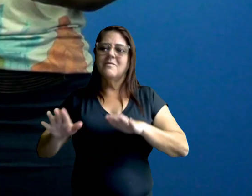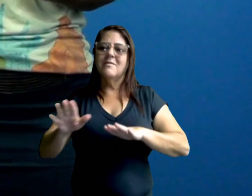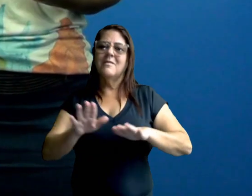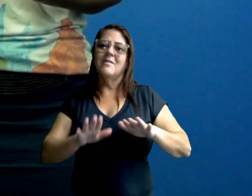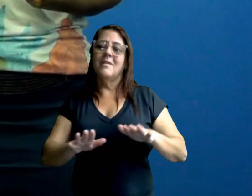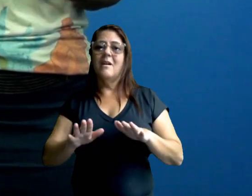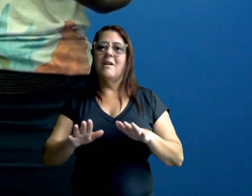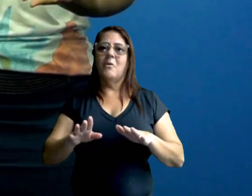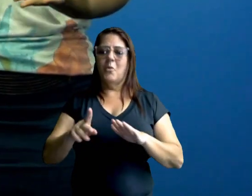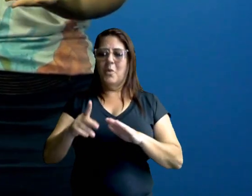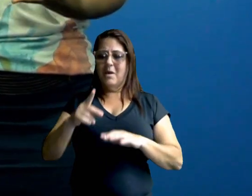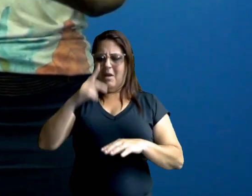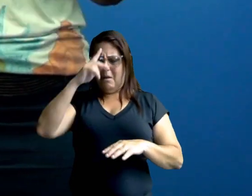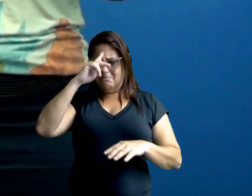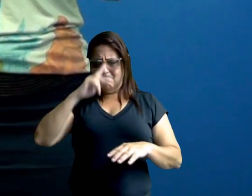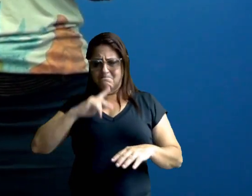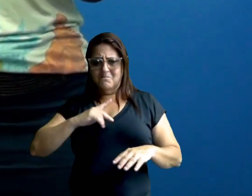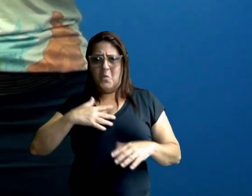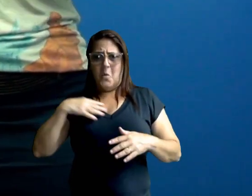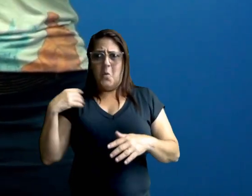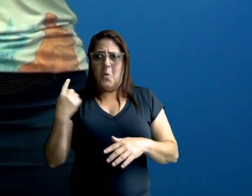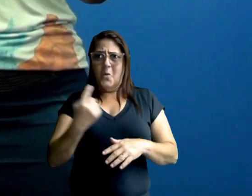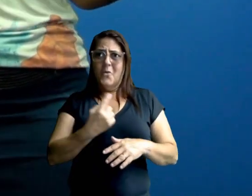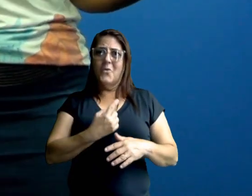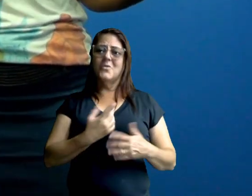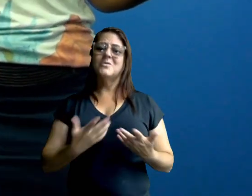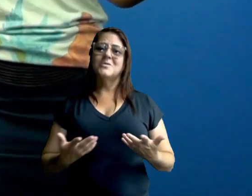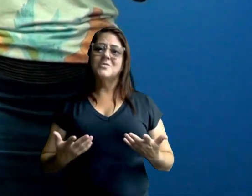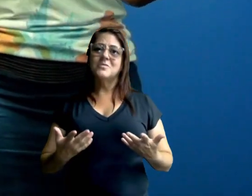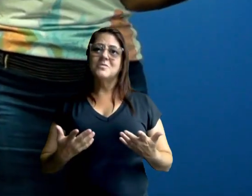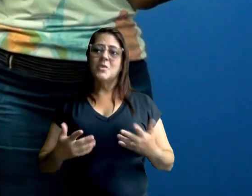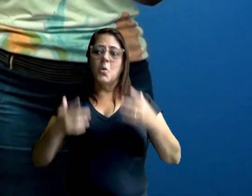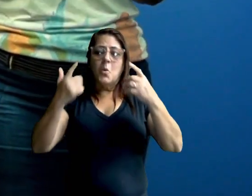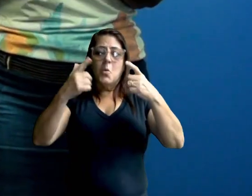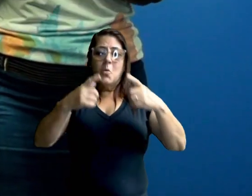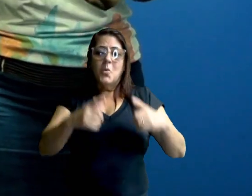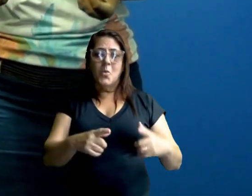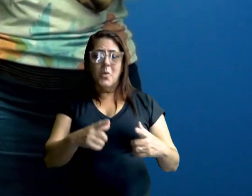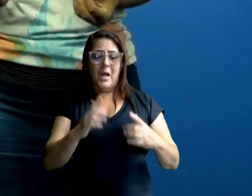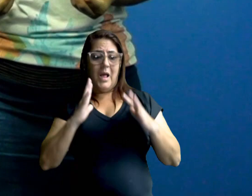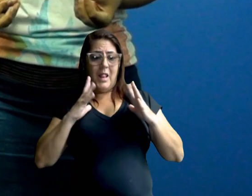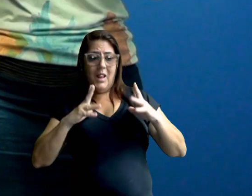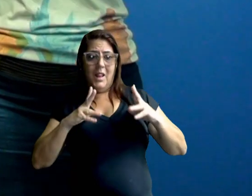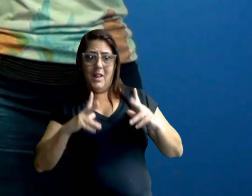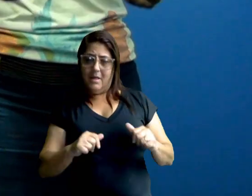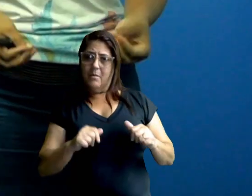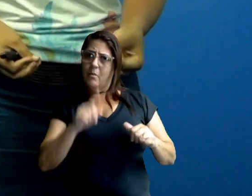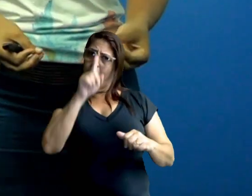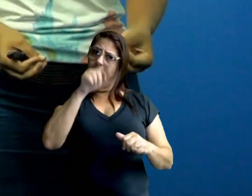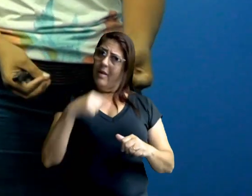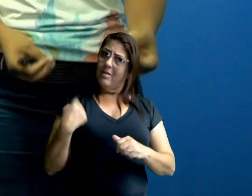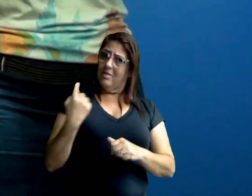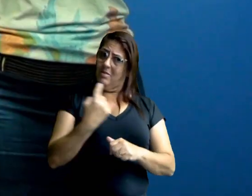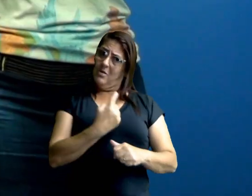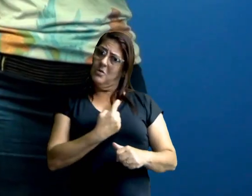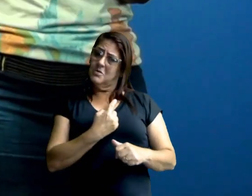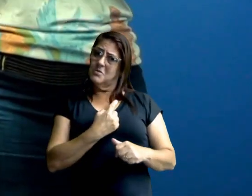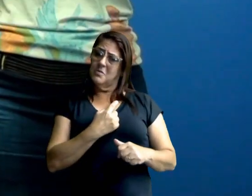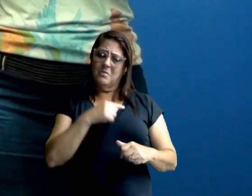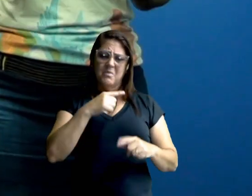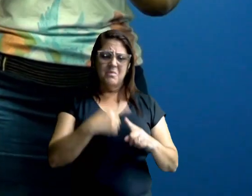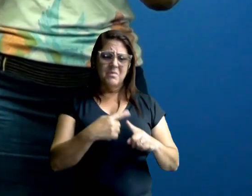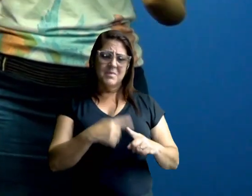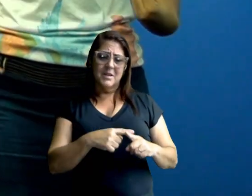é nosso. Isso mesmo, pessoal. O meio ambiente é nosso. Se nós não cuidarmos do meio ambiente, nós estamos prejudicando